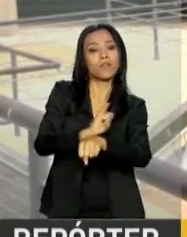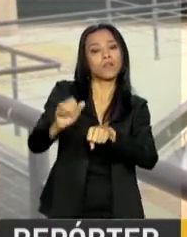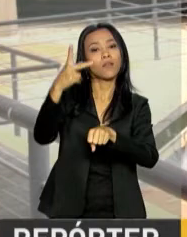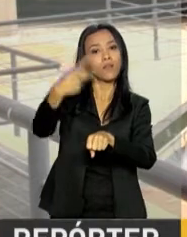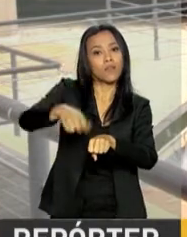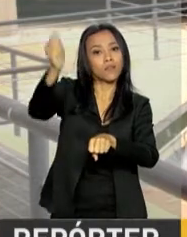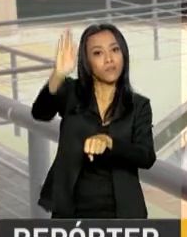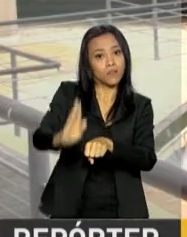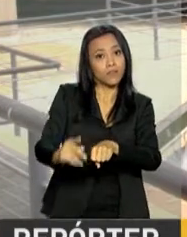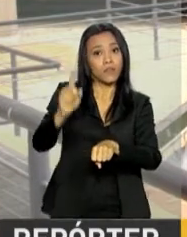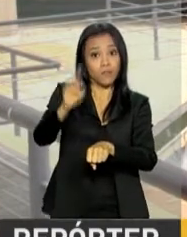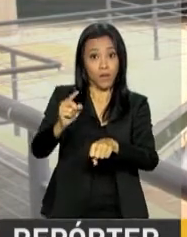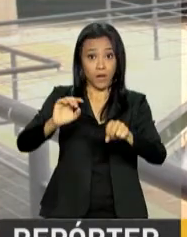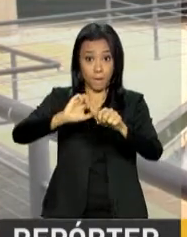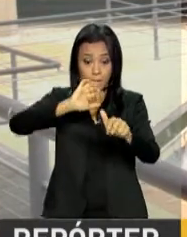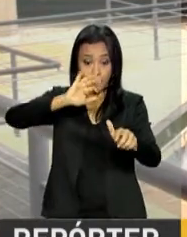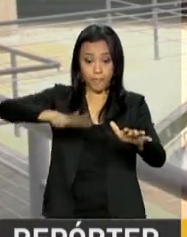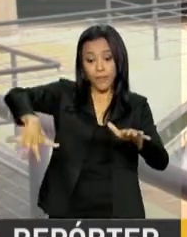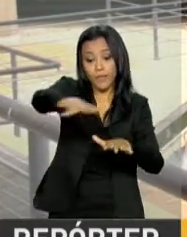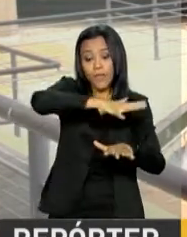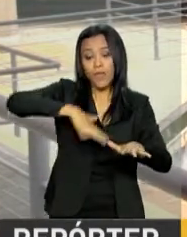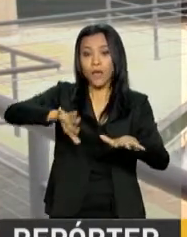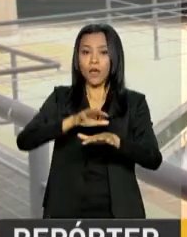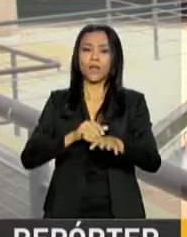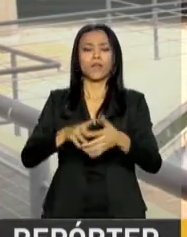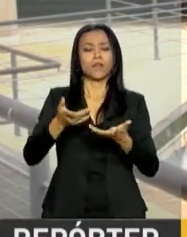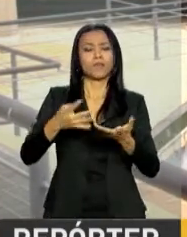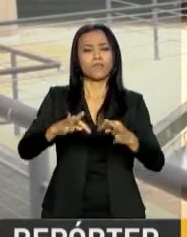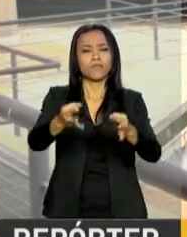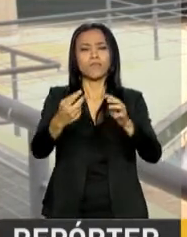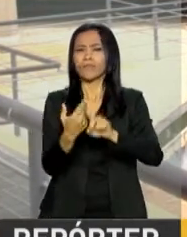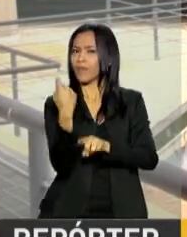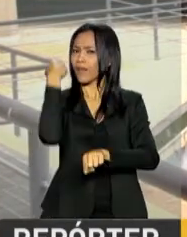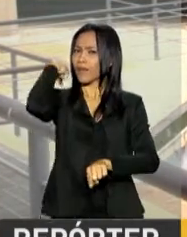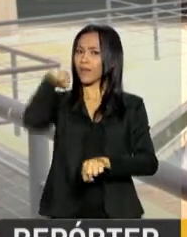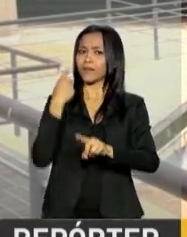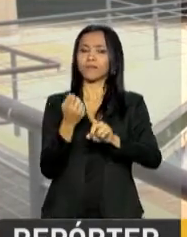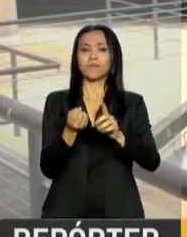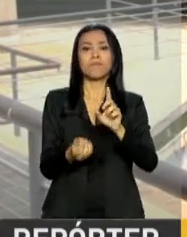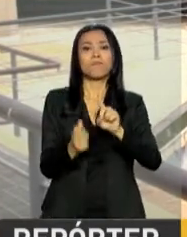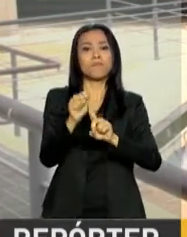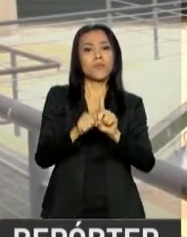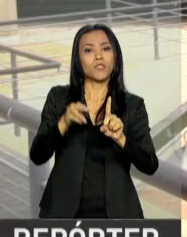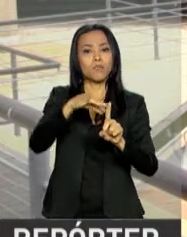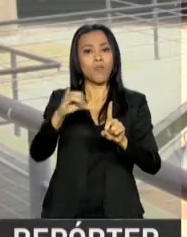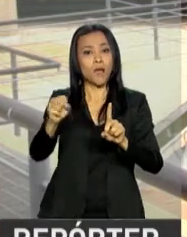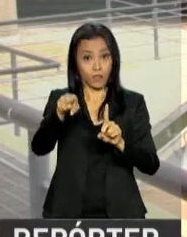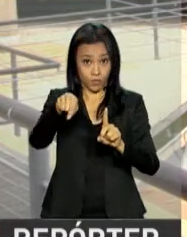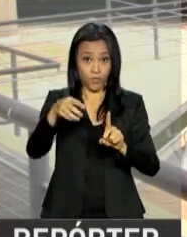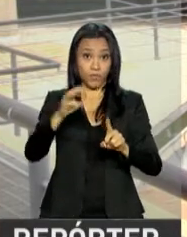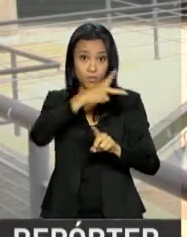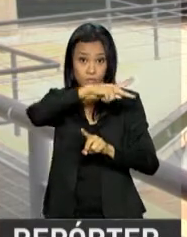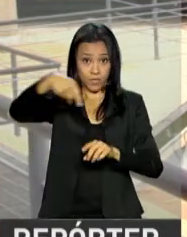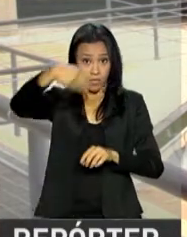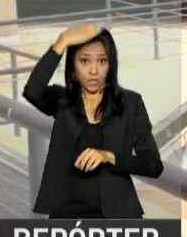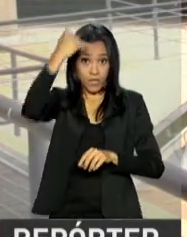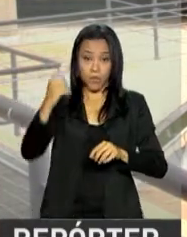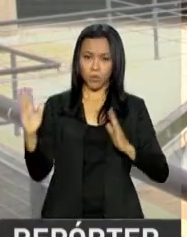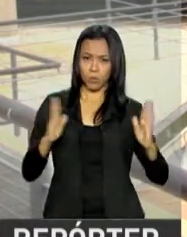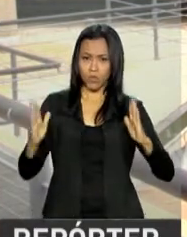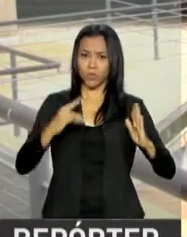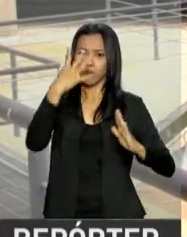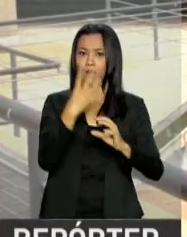transformação digital lançada pelo presidente michel temer em março deste ano a estratégia vale para os próximos quatro anos